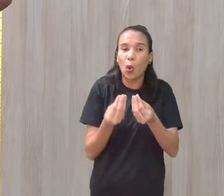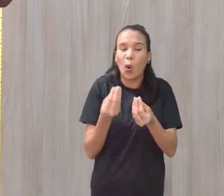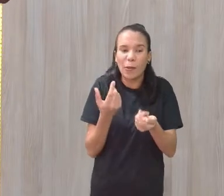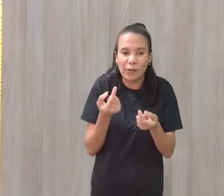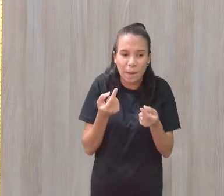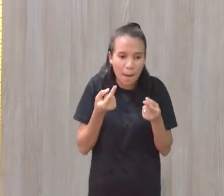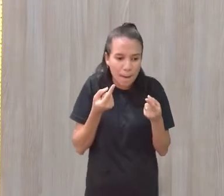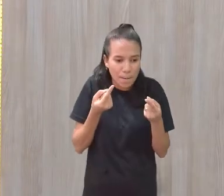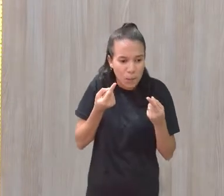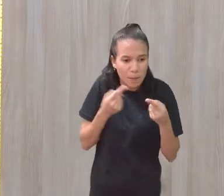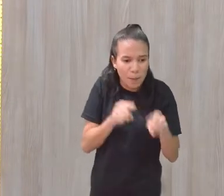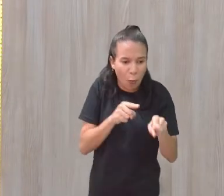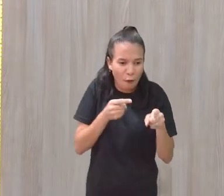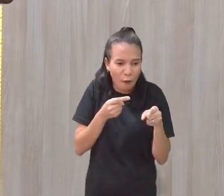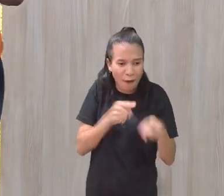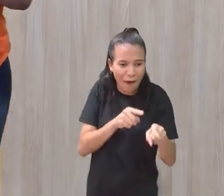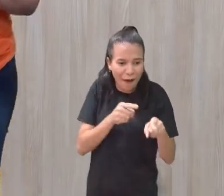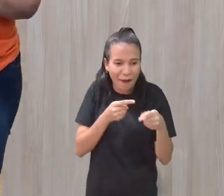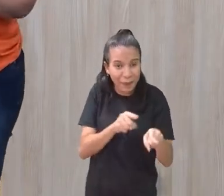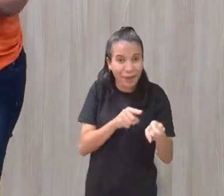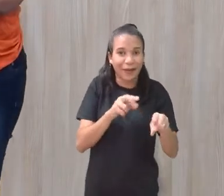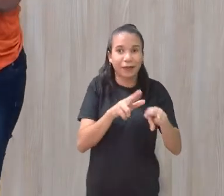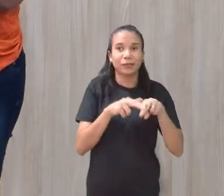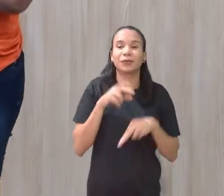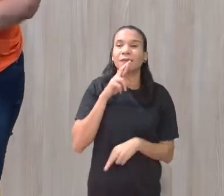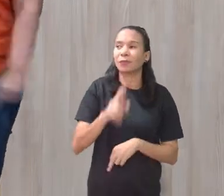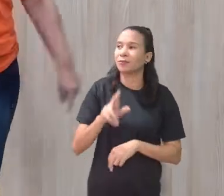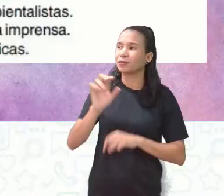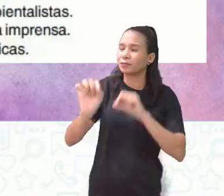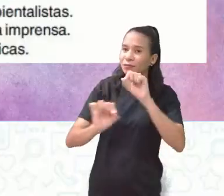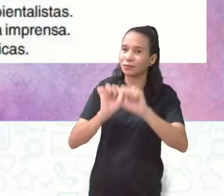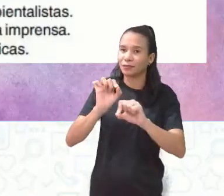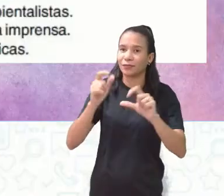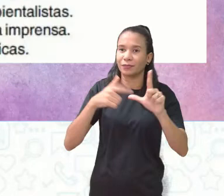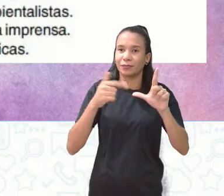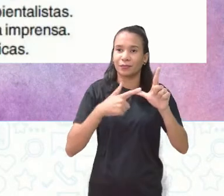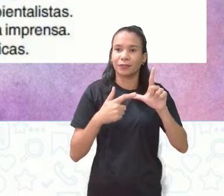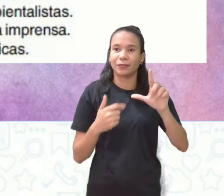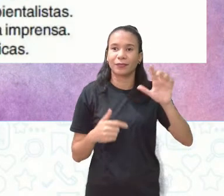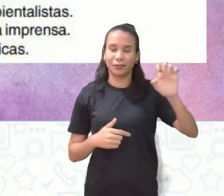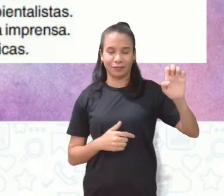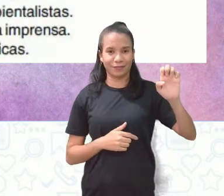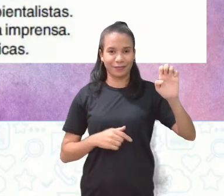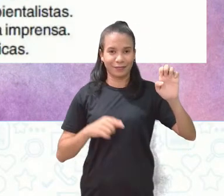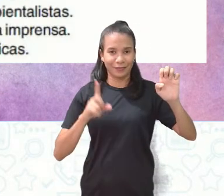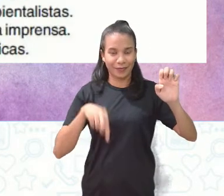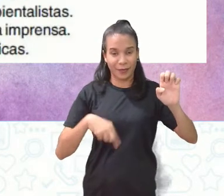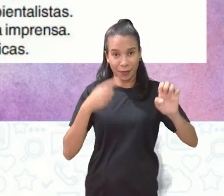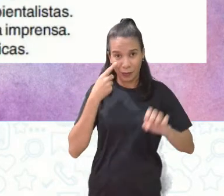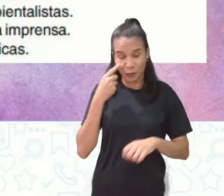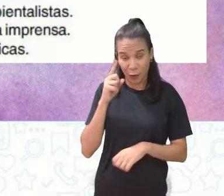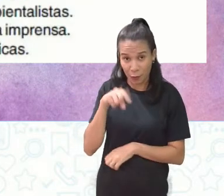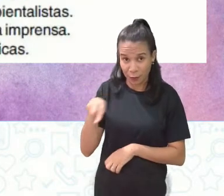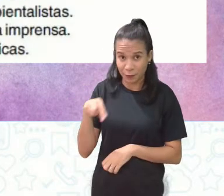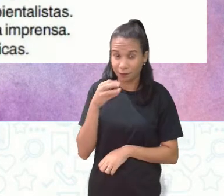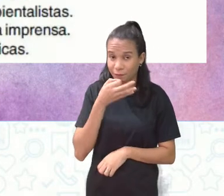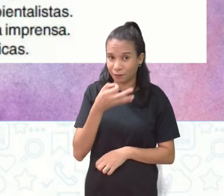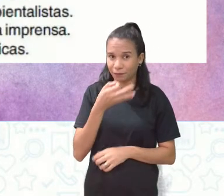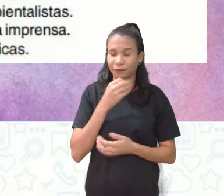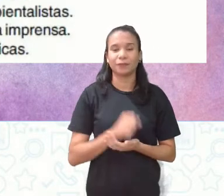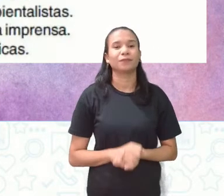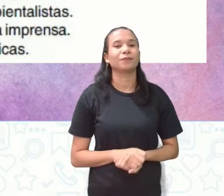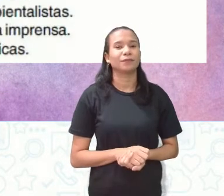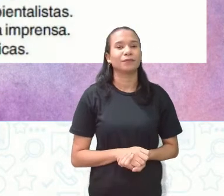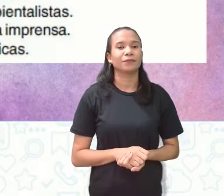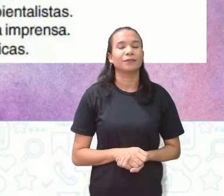cutucar às vezes, né, professora Carla? E a resposta seria, então, a letra E. Coloca aí no chat o que você achou,